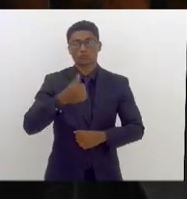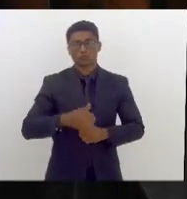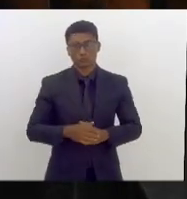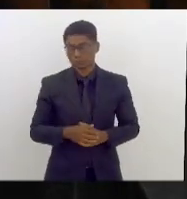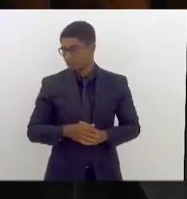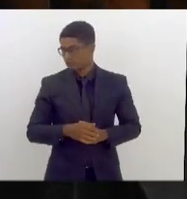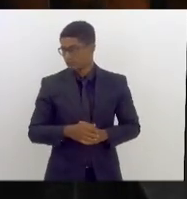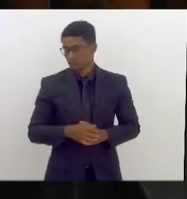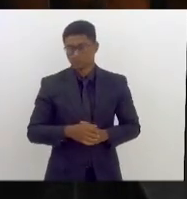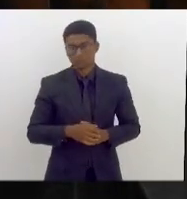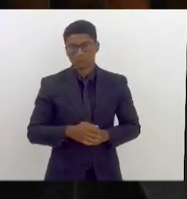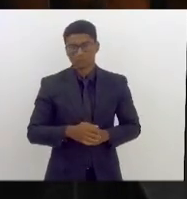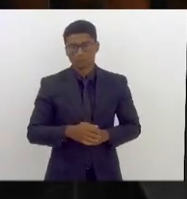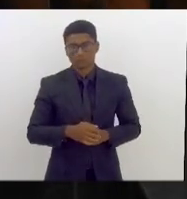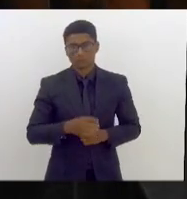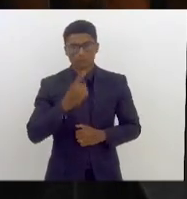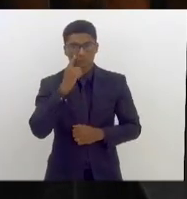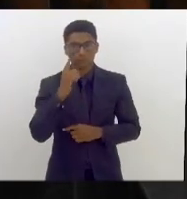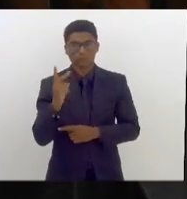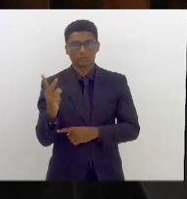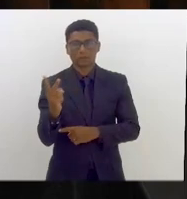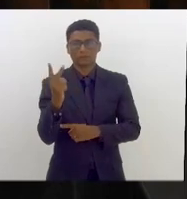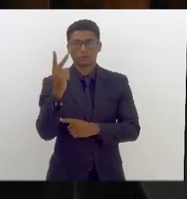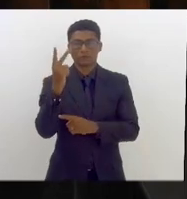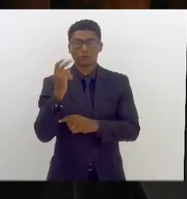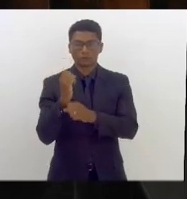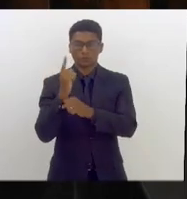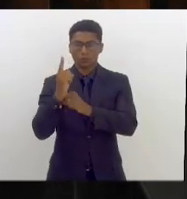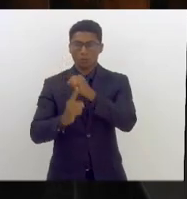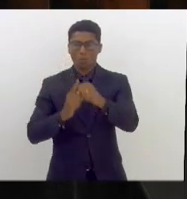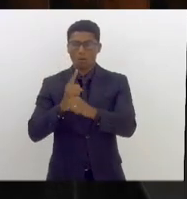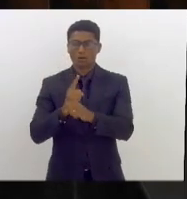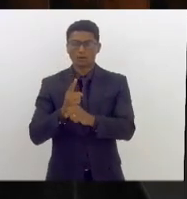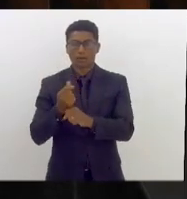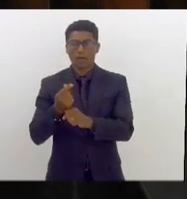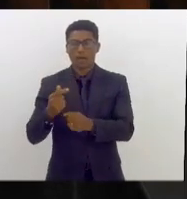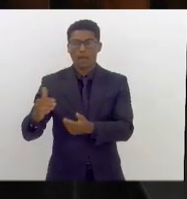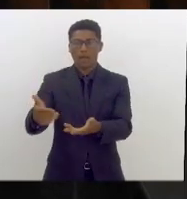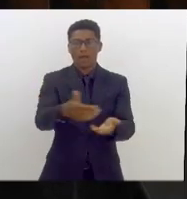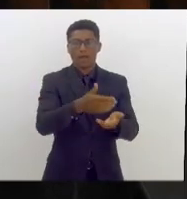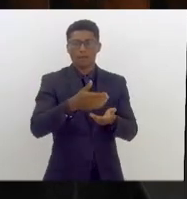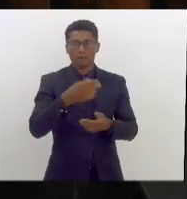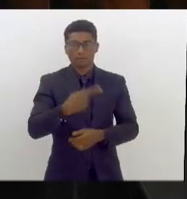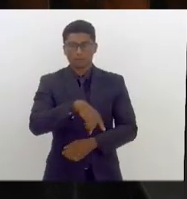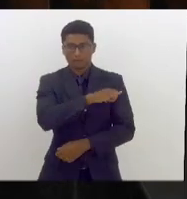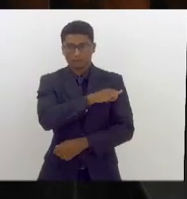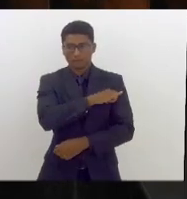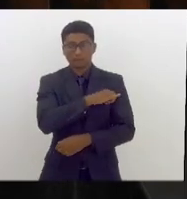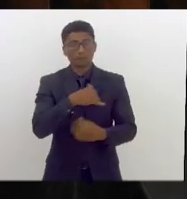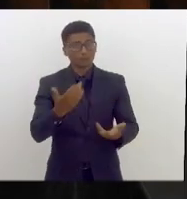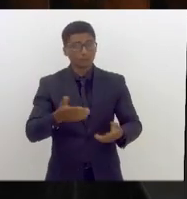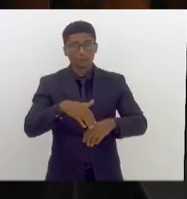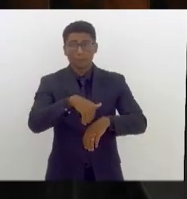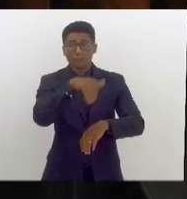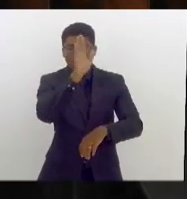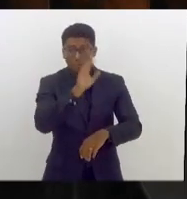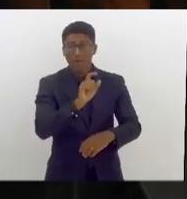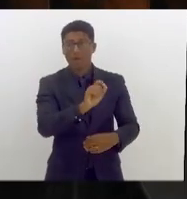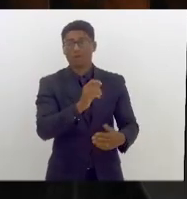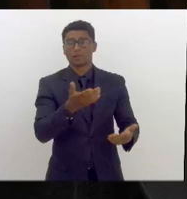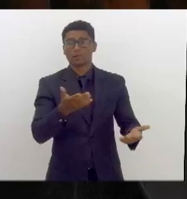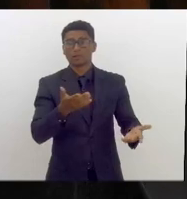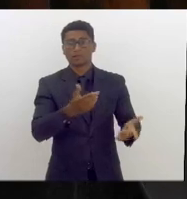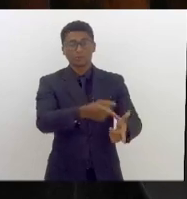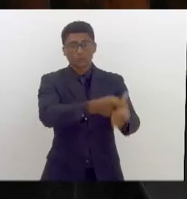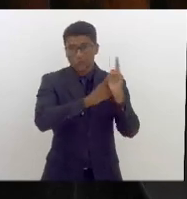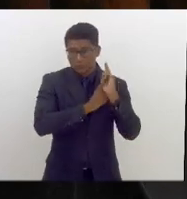Repare que este valor, o valor de um ano de arrecadação da União no Estado, é superior ao valor de toda